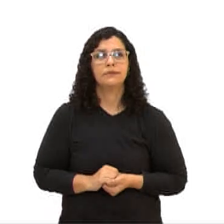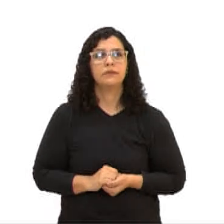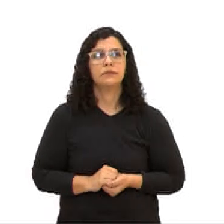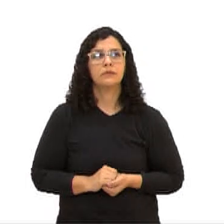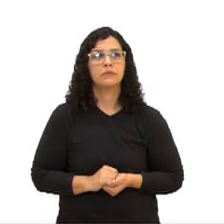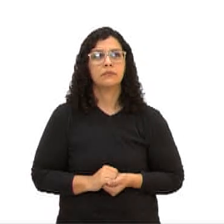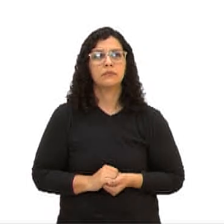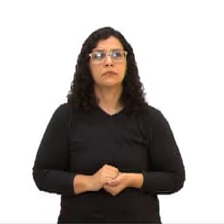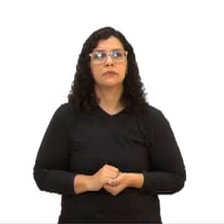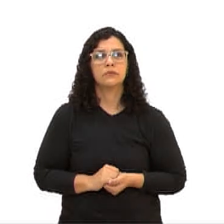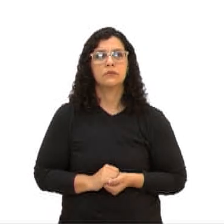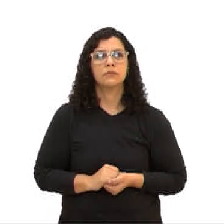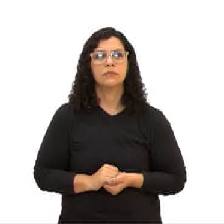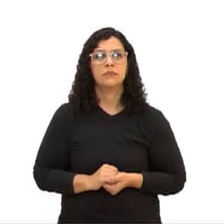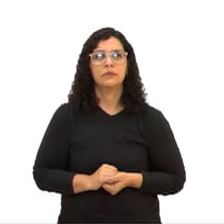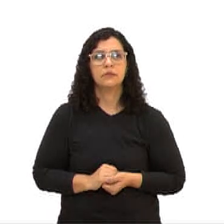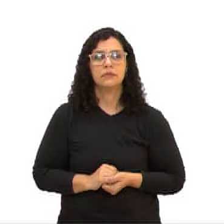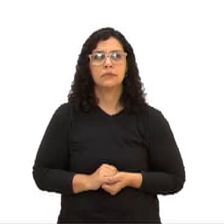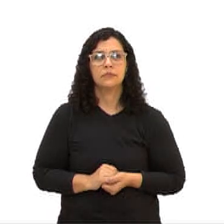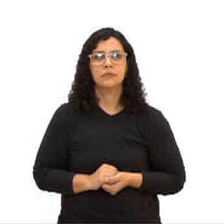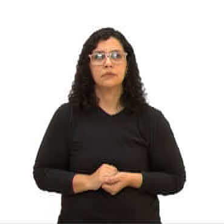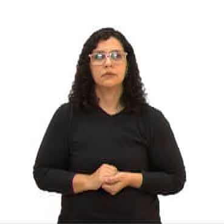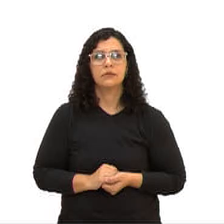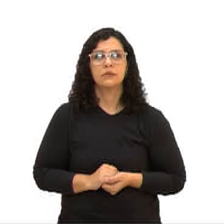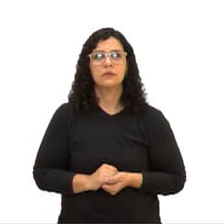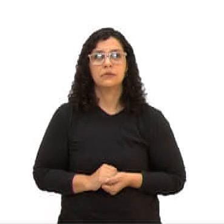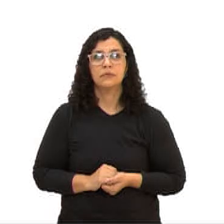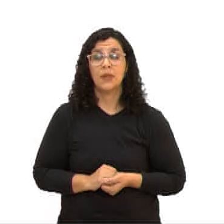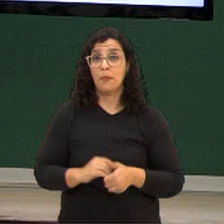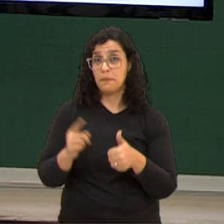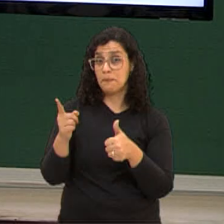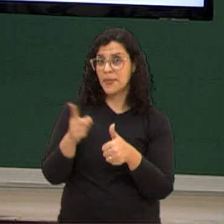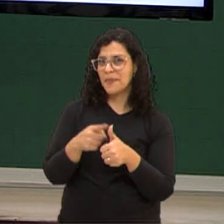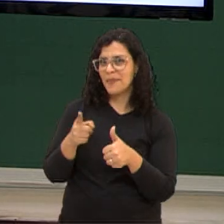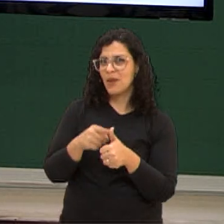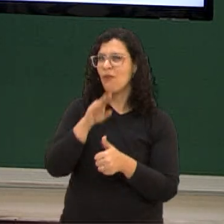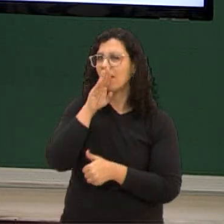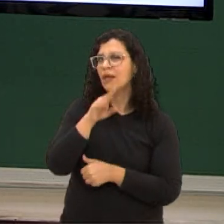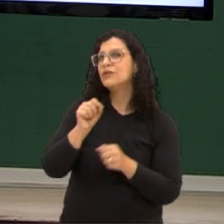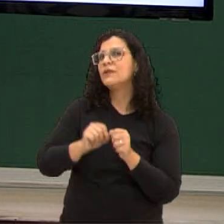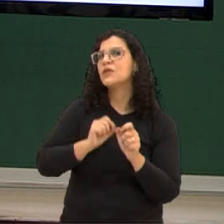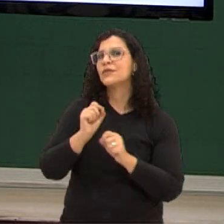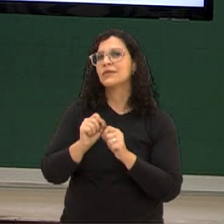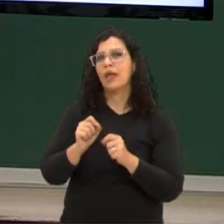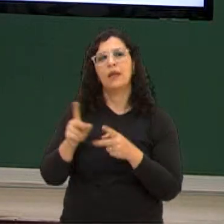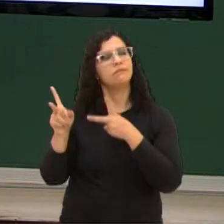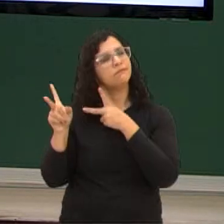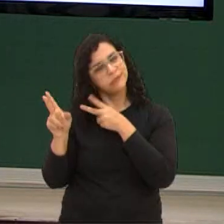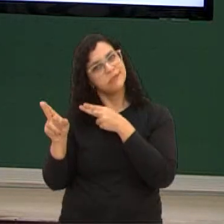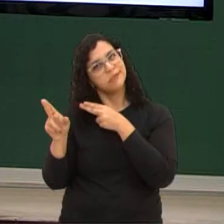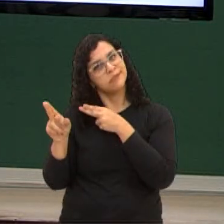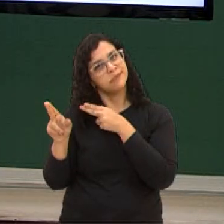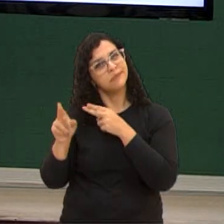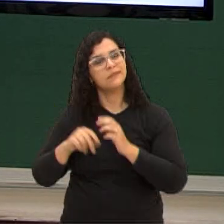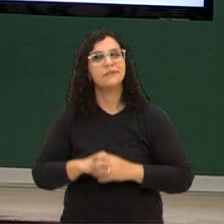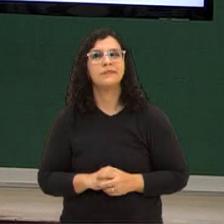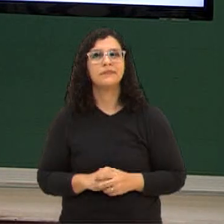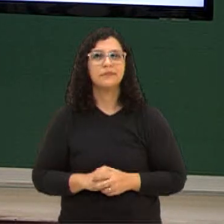primeiro, echo una siesta. Então, primeira coisa que faz à tarde é tirar uma